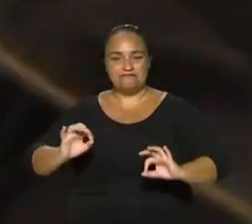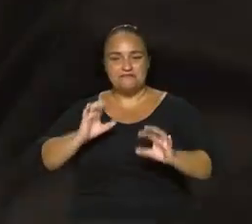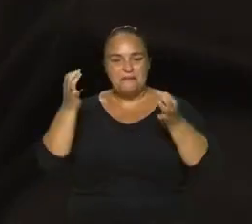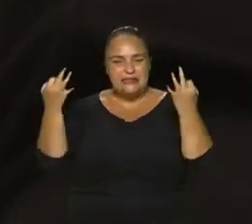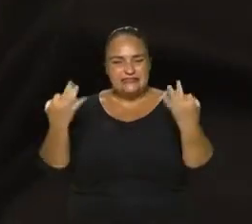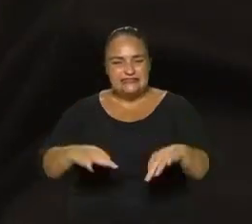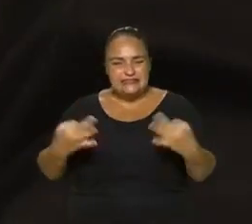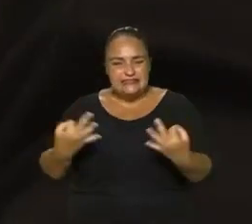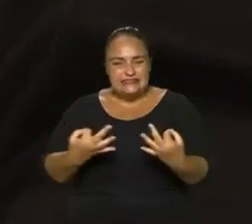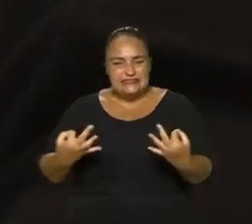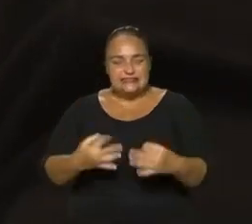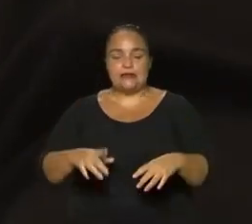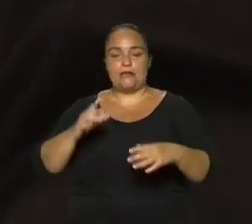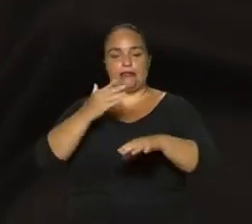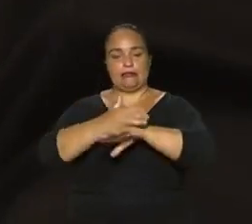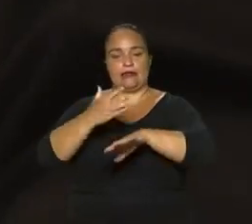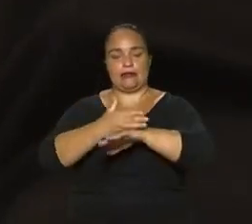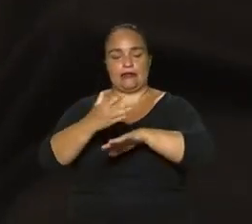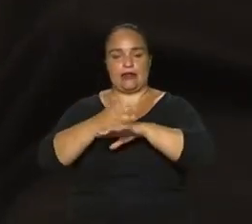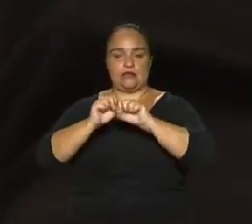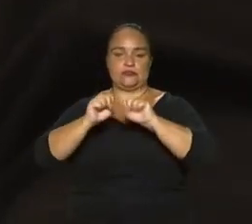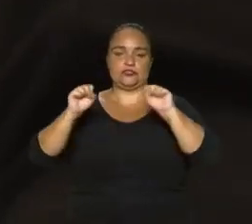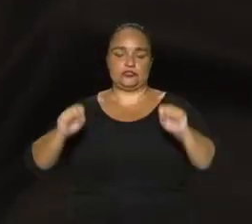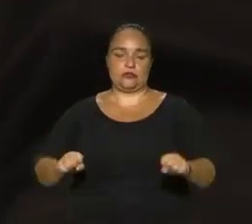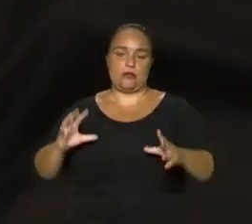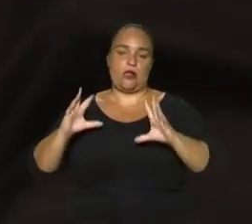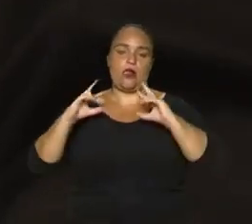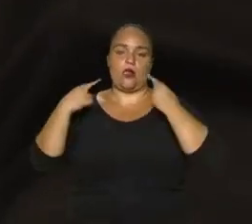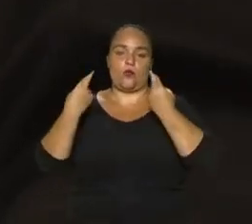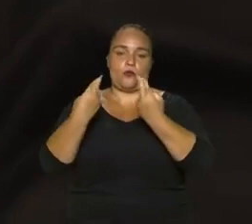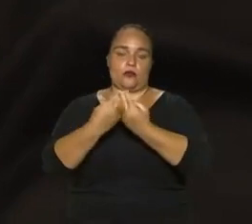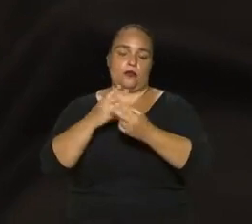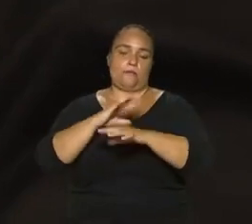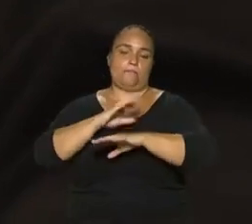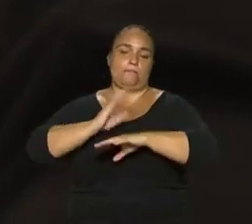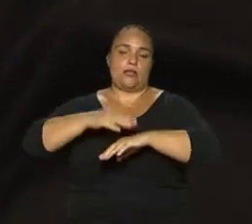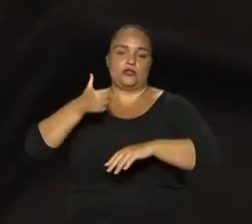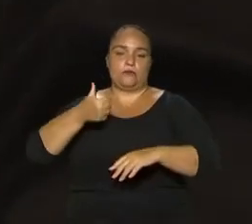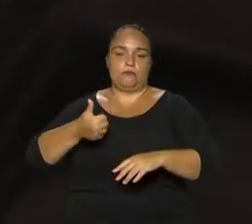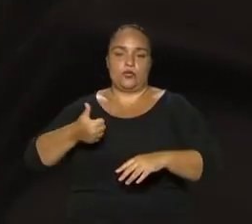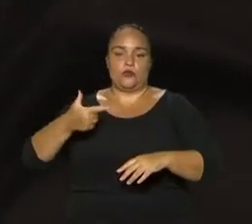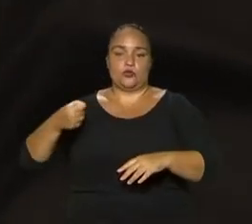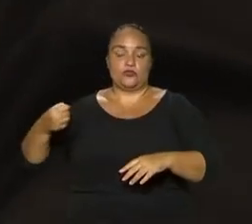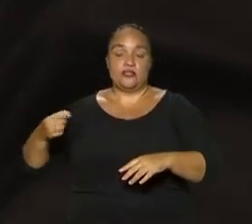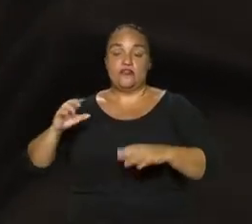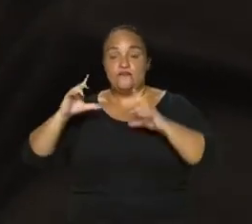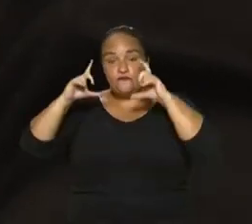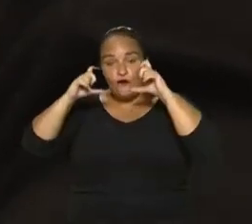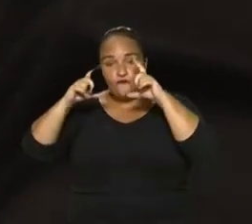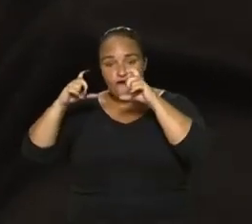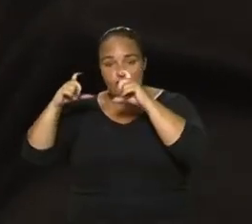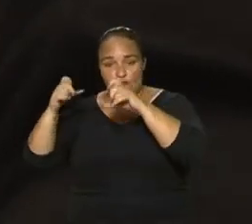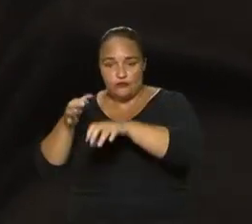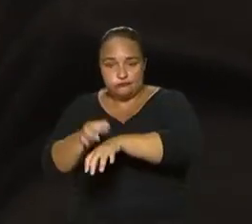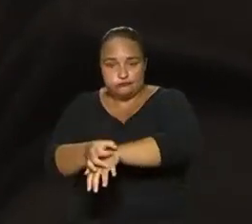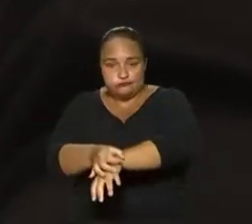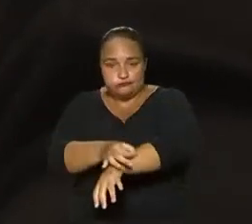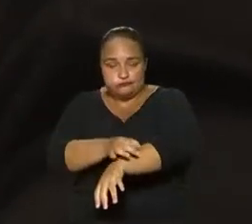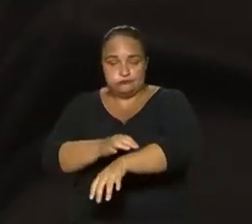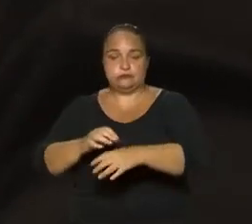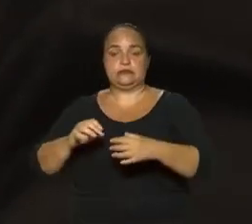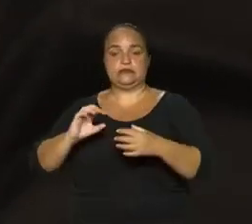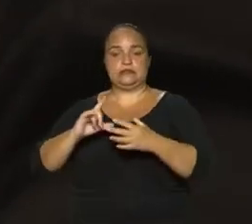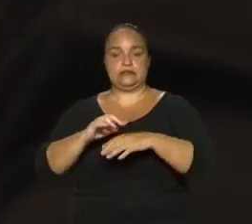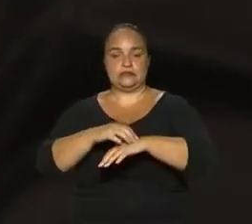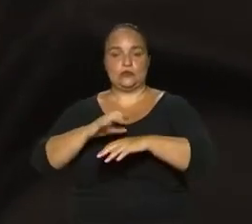precisas. Para treinar o sistema, foram reunidas mais de 1.200 fotos de lesões, tanto de hanseníase quanto